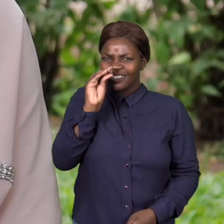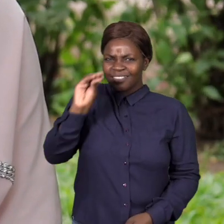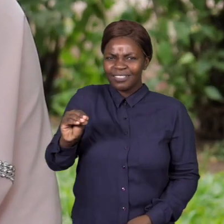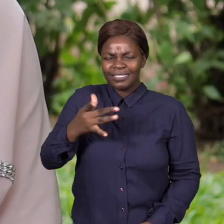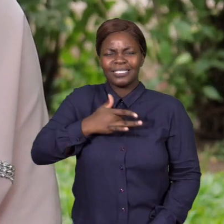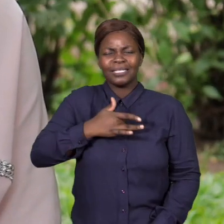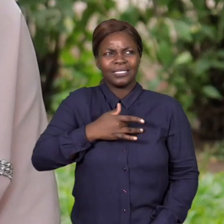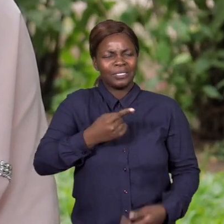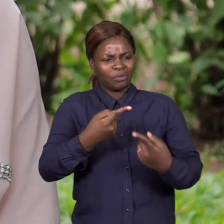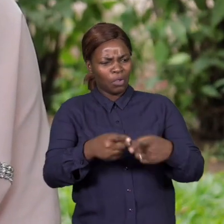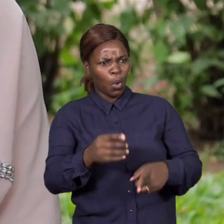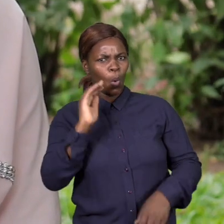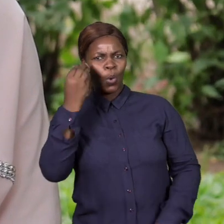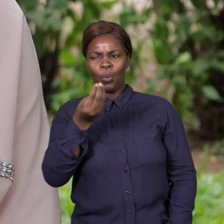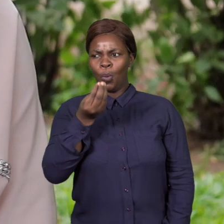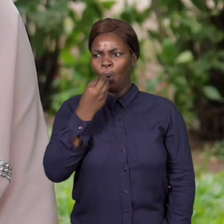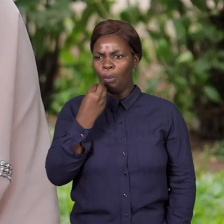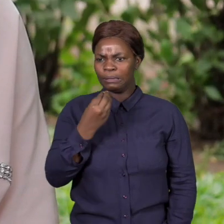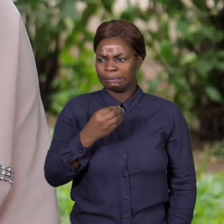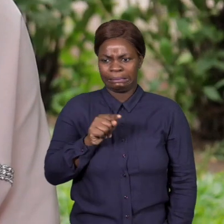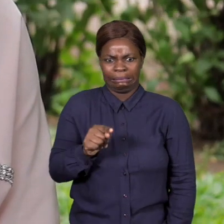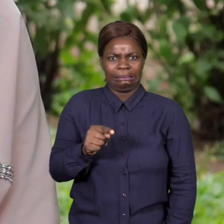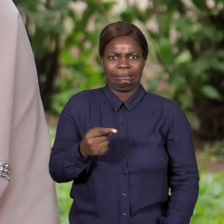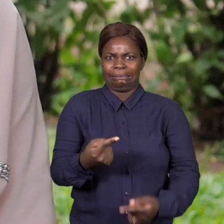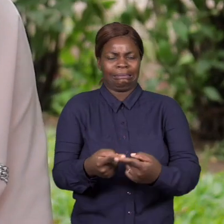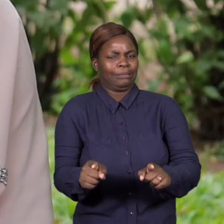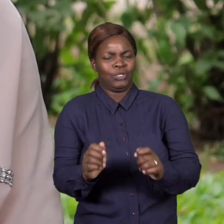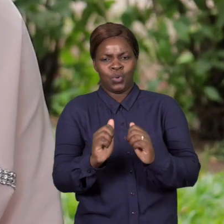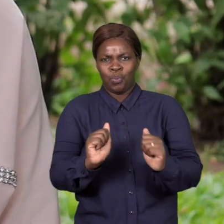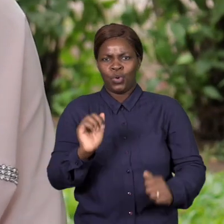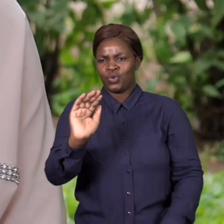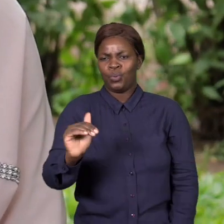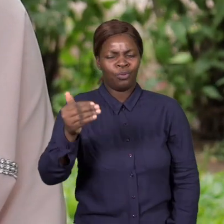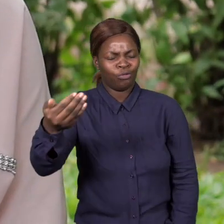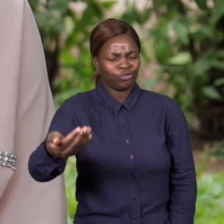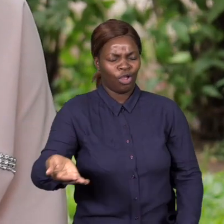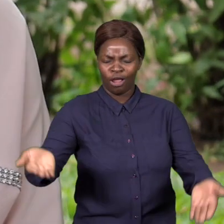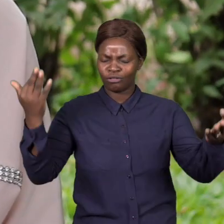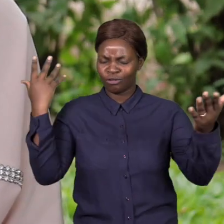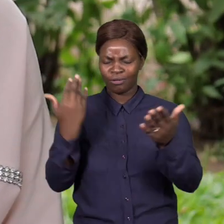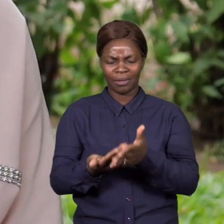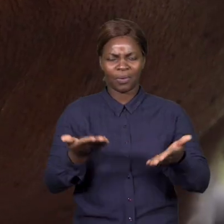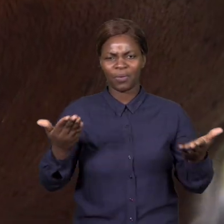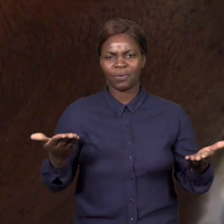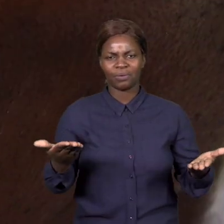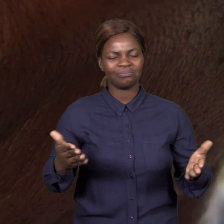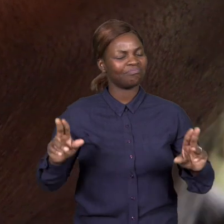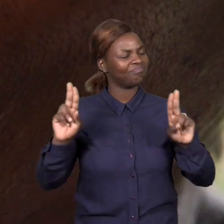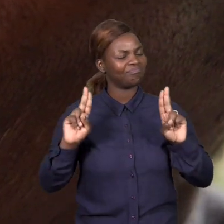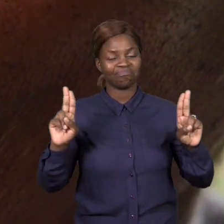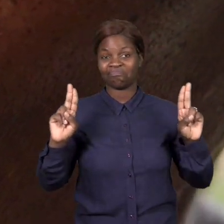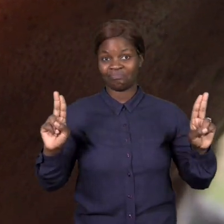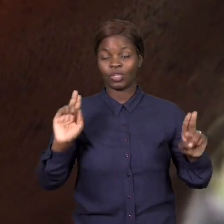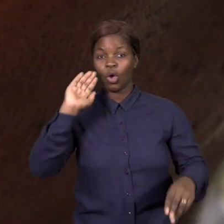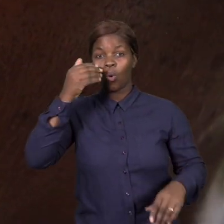diferença ao comer, mas no segundo dia fiquei tranquila até hoje. O meu dia a